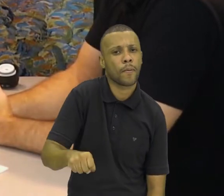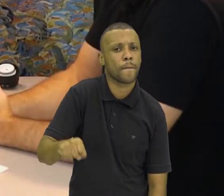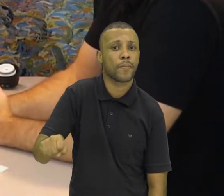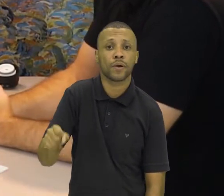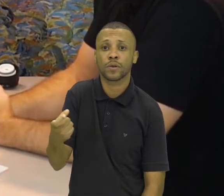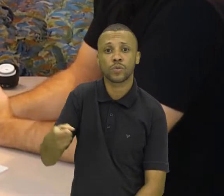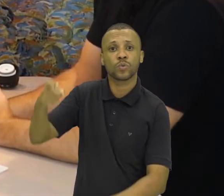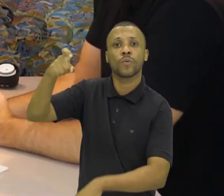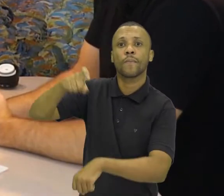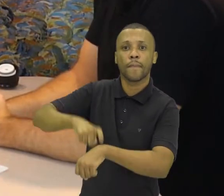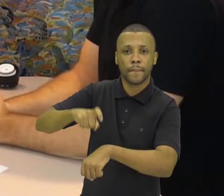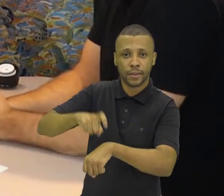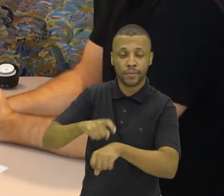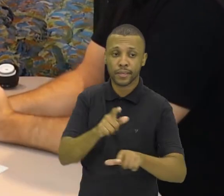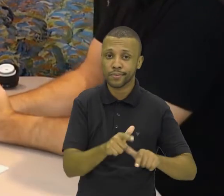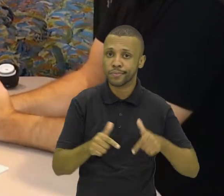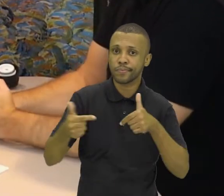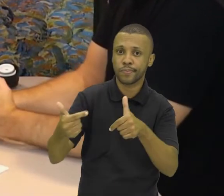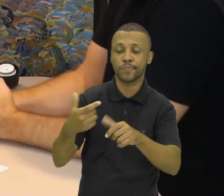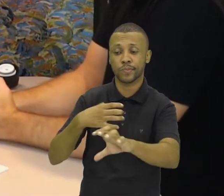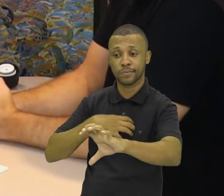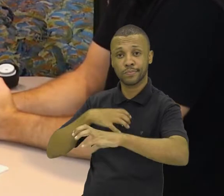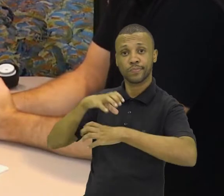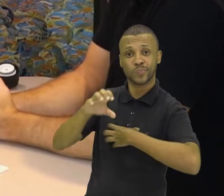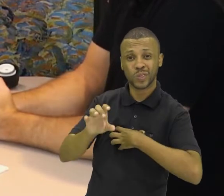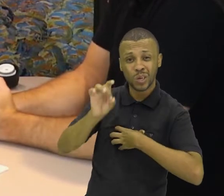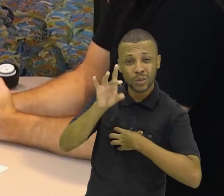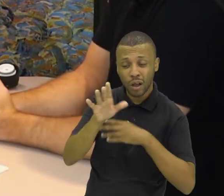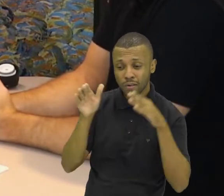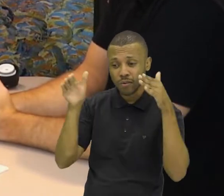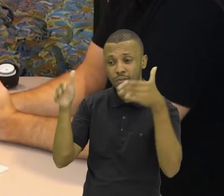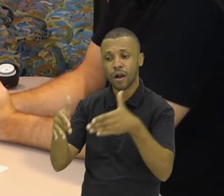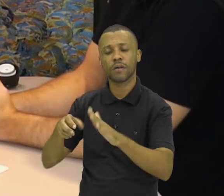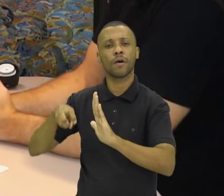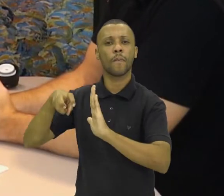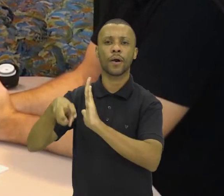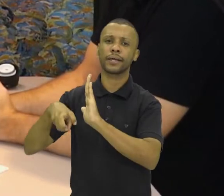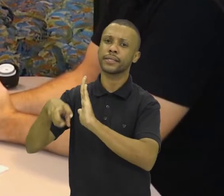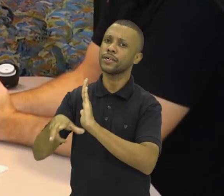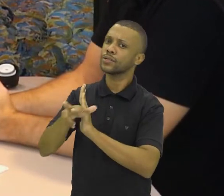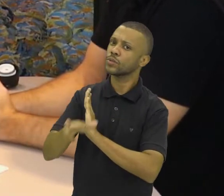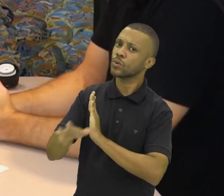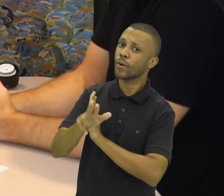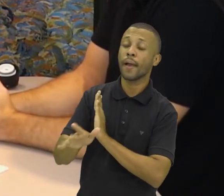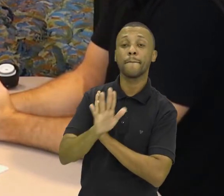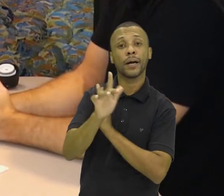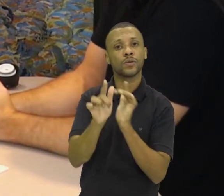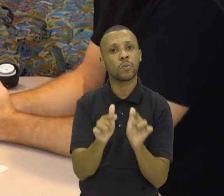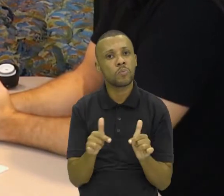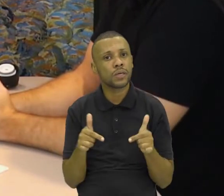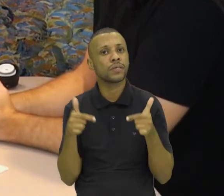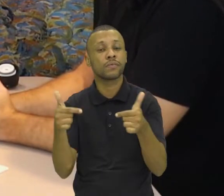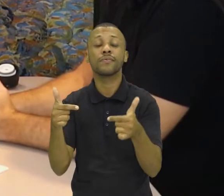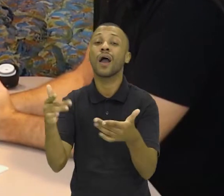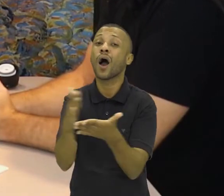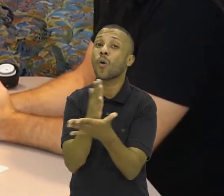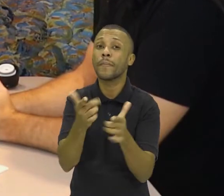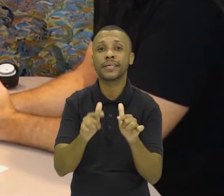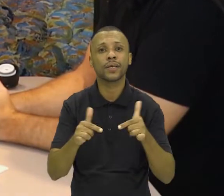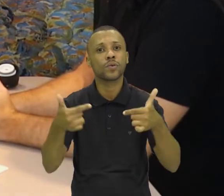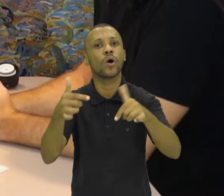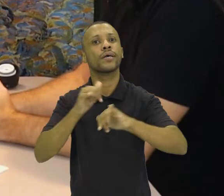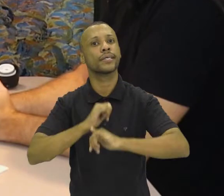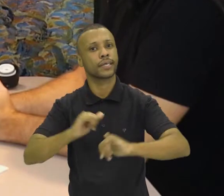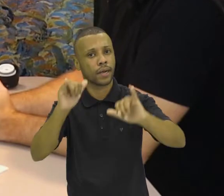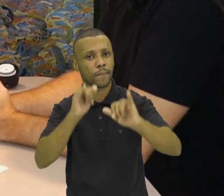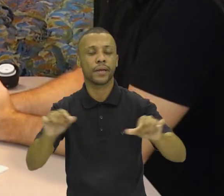cair no banheiro. Ou seja, quando você faz isso, você não está fazendo isso somente para o cadeirante. Tá? Por falar nisso, há uma iniciativa,